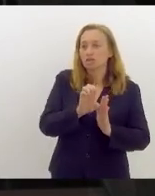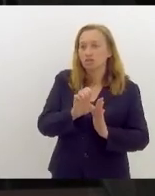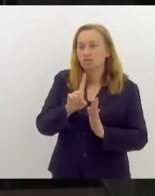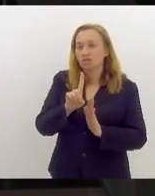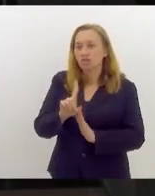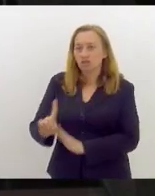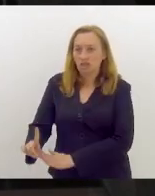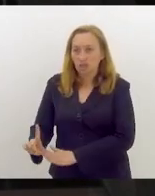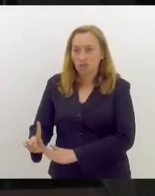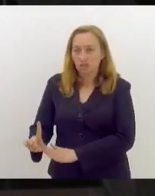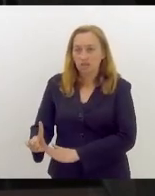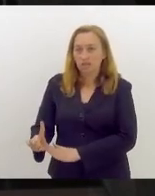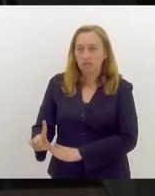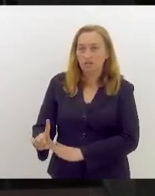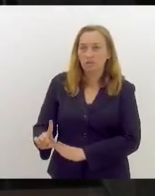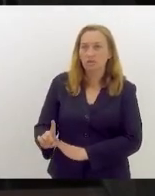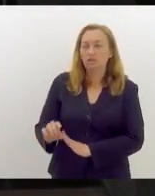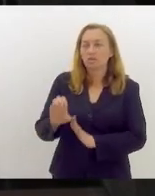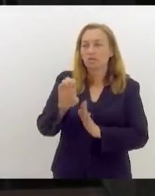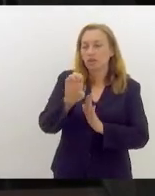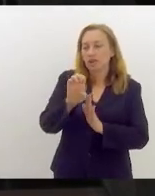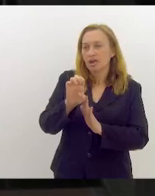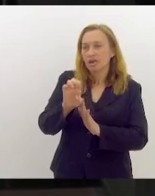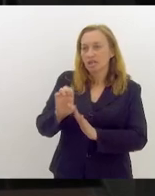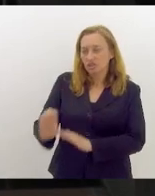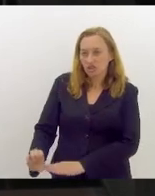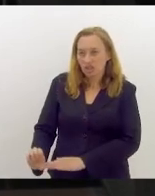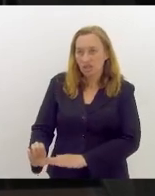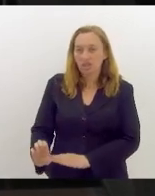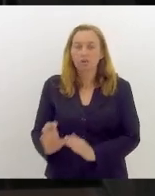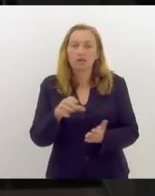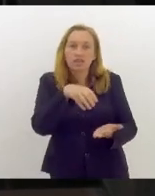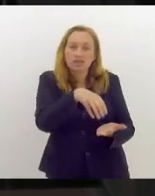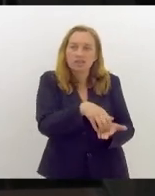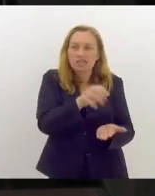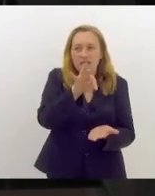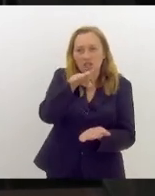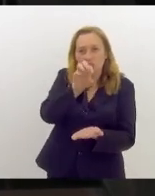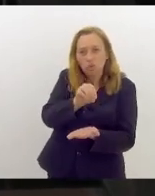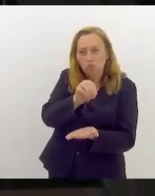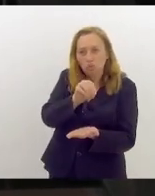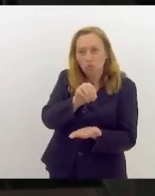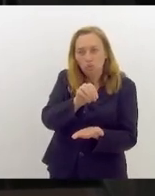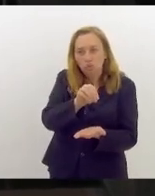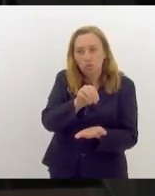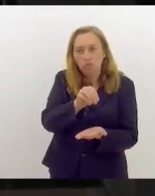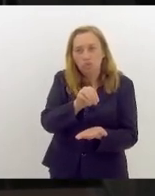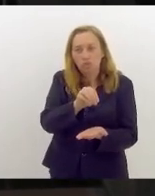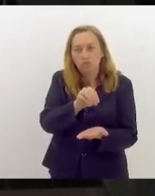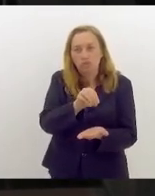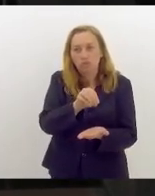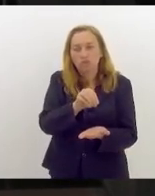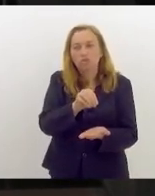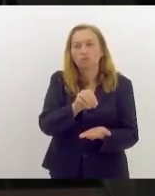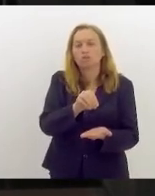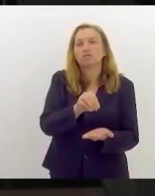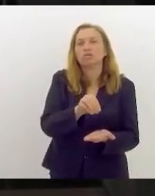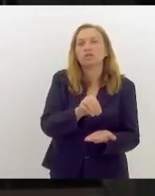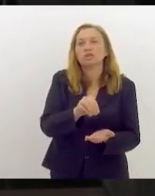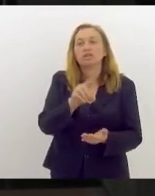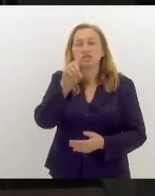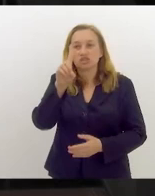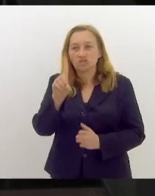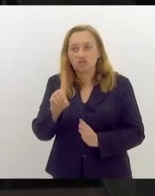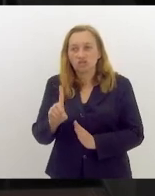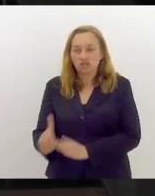radical o que que é centro direita O que é centro O que é centro esquerda o